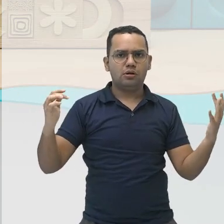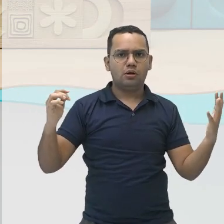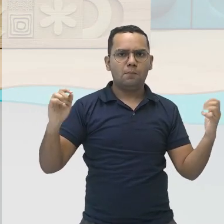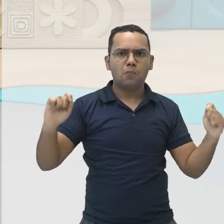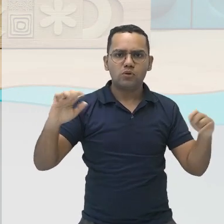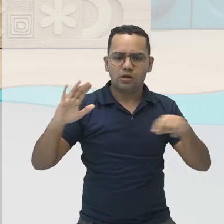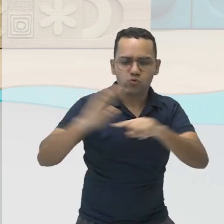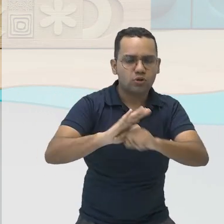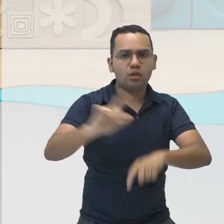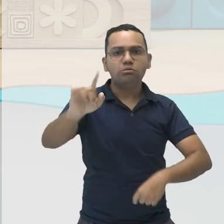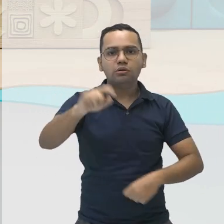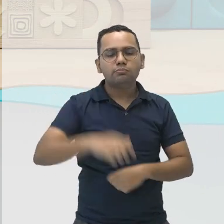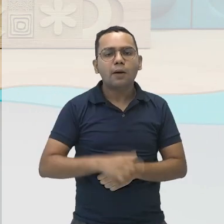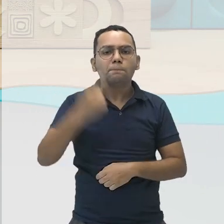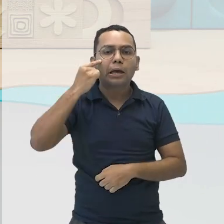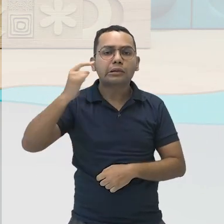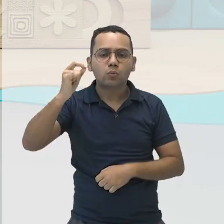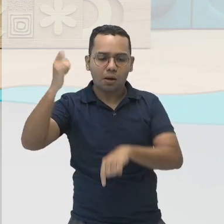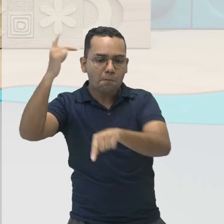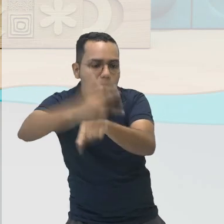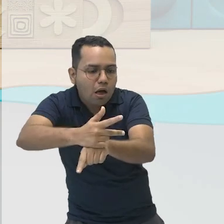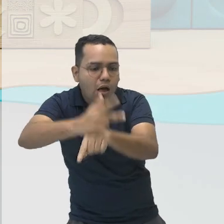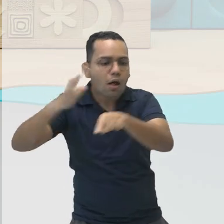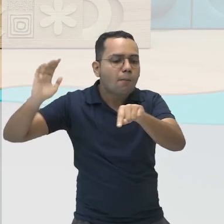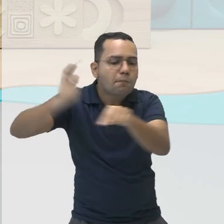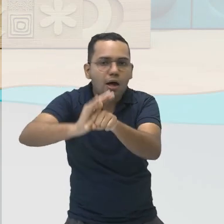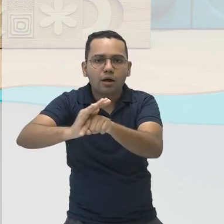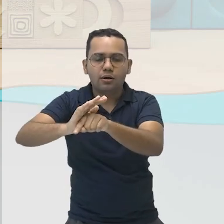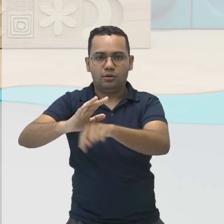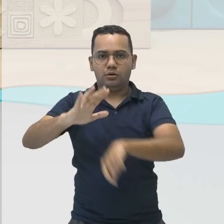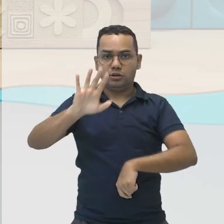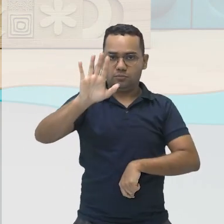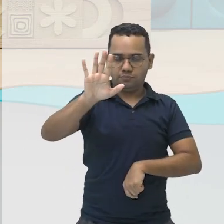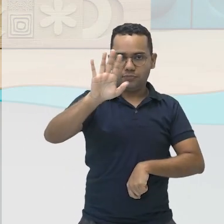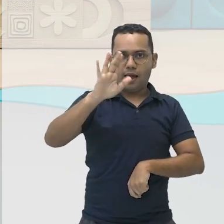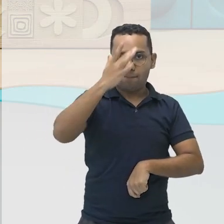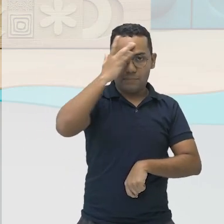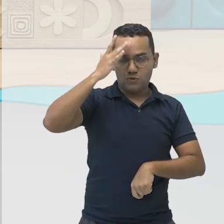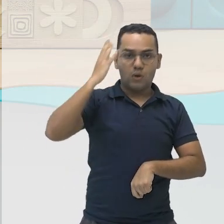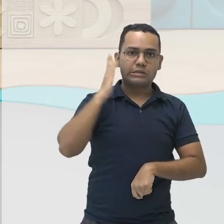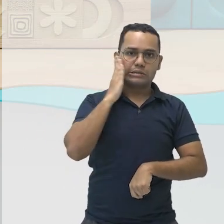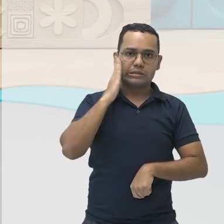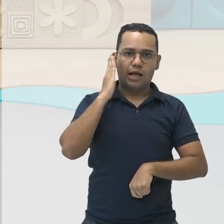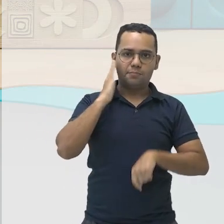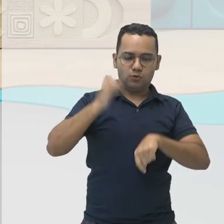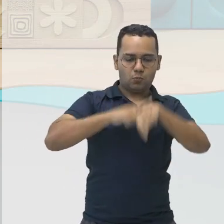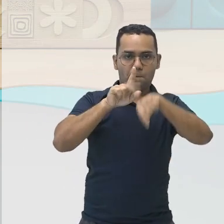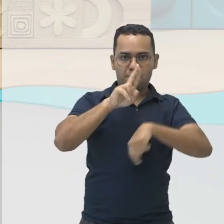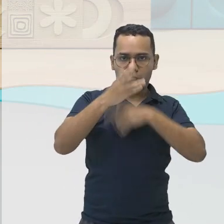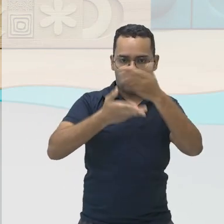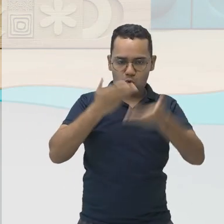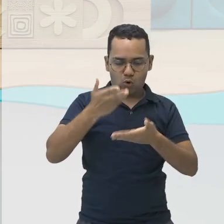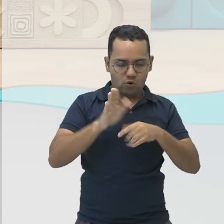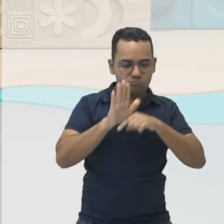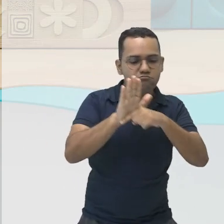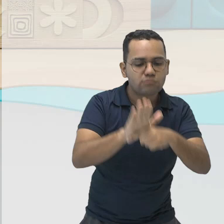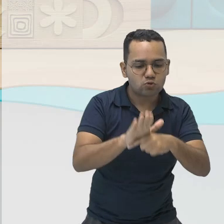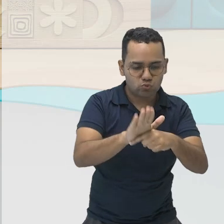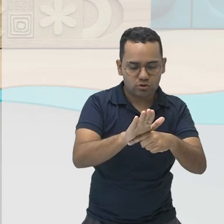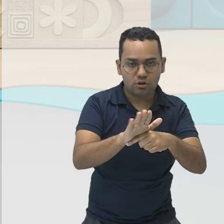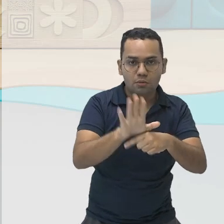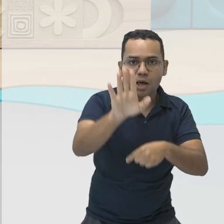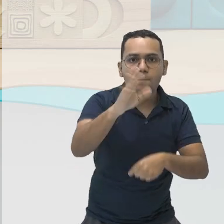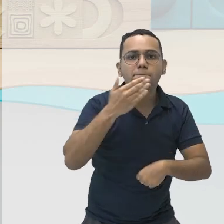e isso daí é uma coisa muito feia de se fazer, né? Então, geralmente essa curiosidade do povo faz com que elas